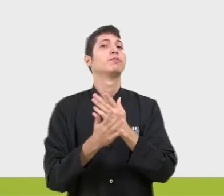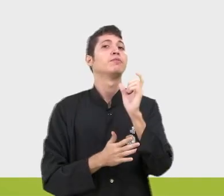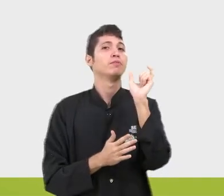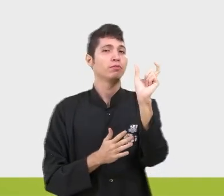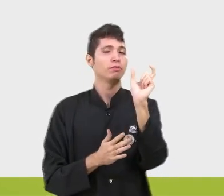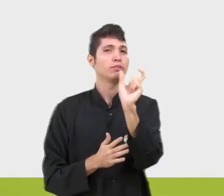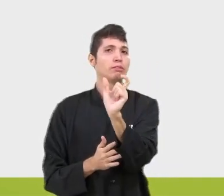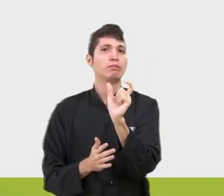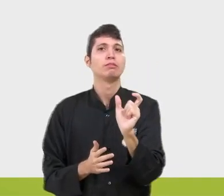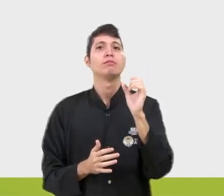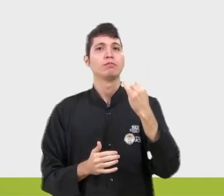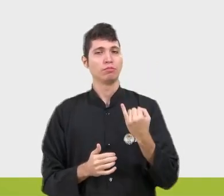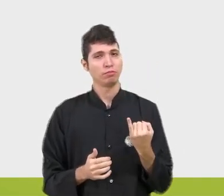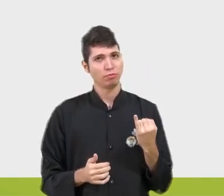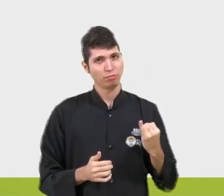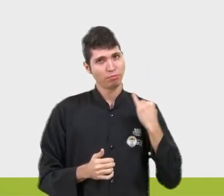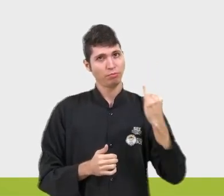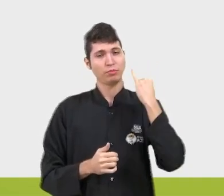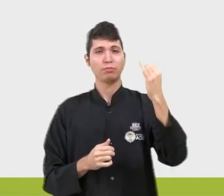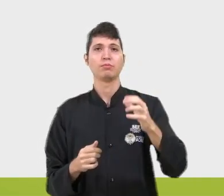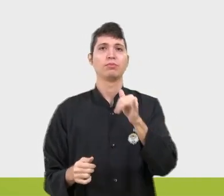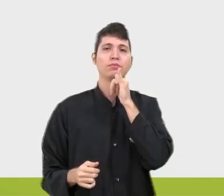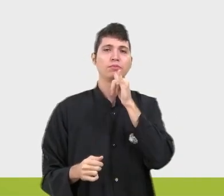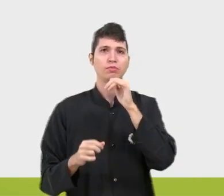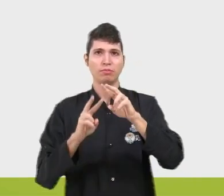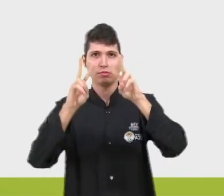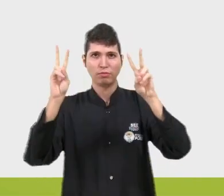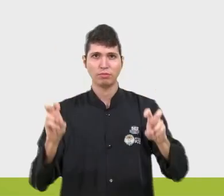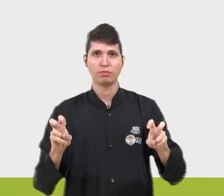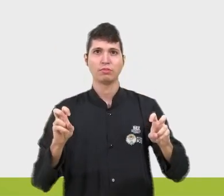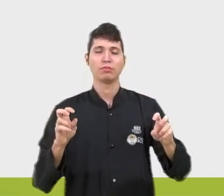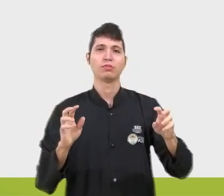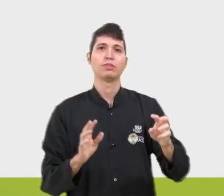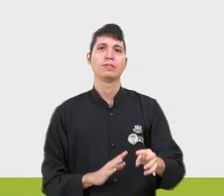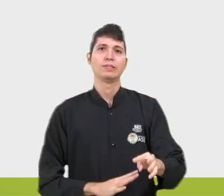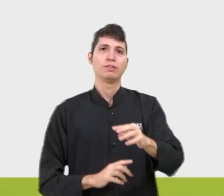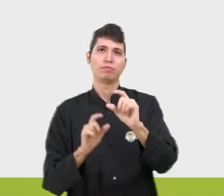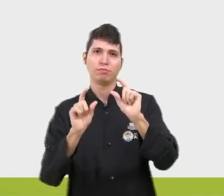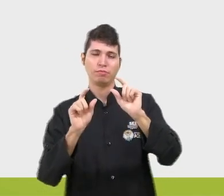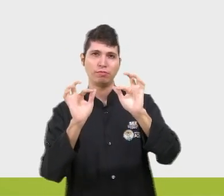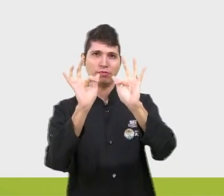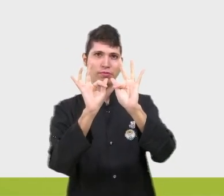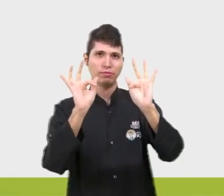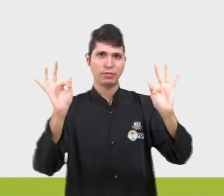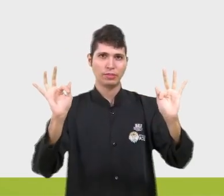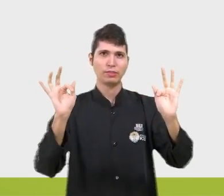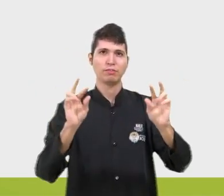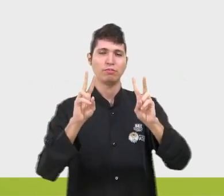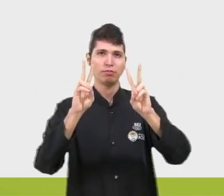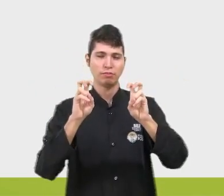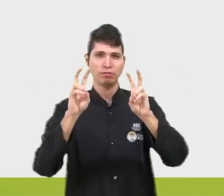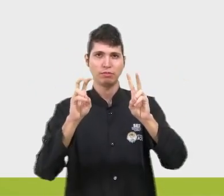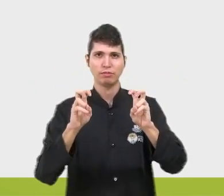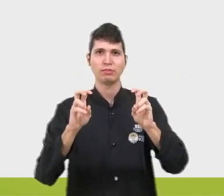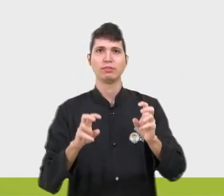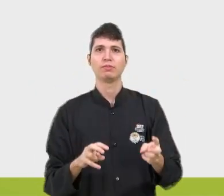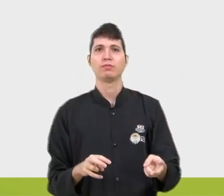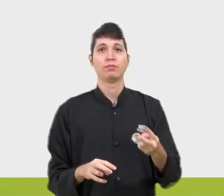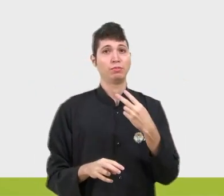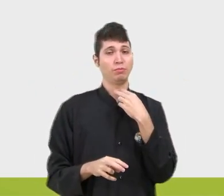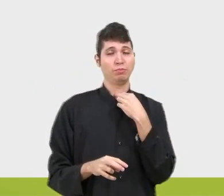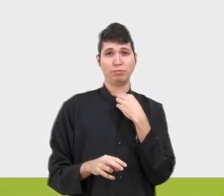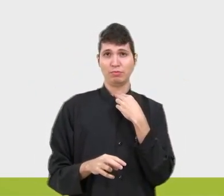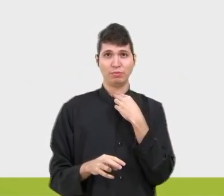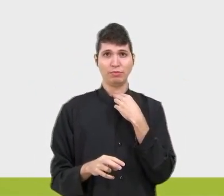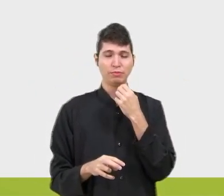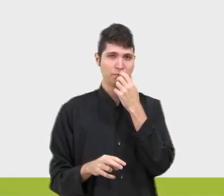importante. Por exemplo, quando se trata lá da frase temática, né? Tem algumas palavras que a gente não pode fugir delas, então sempre tem que